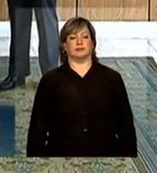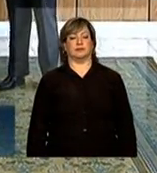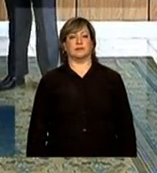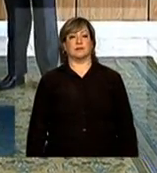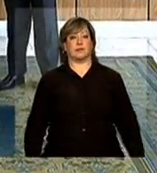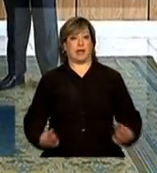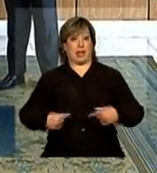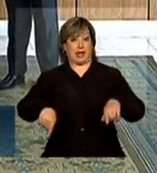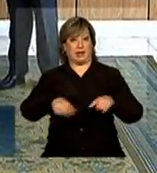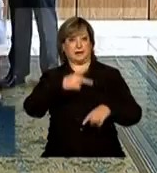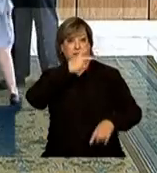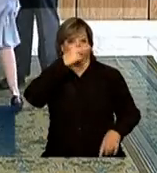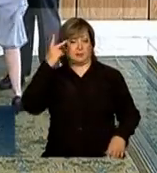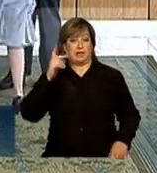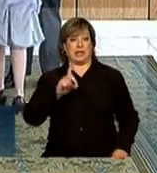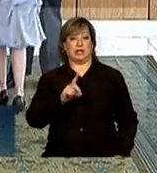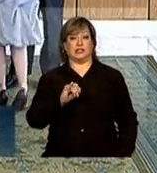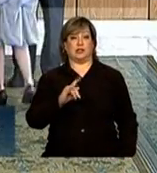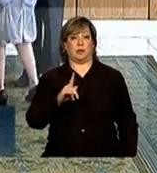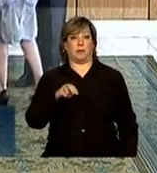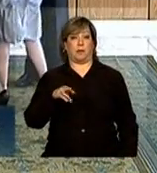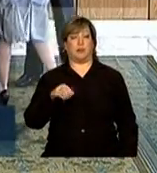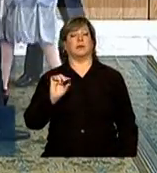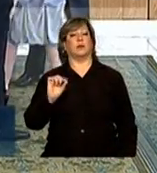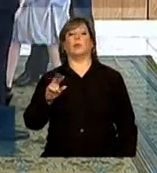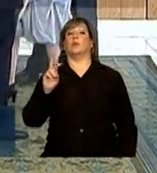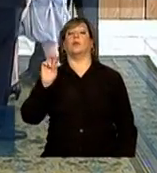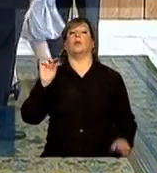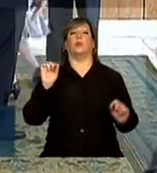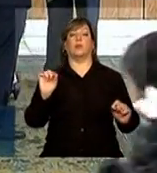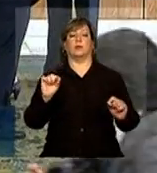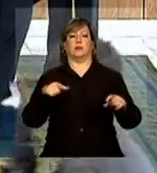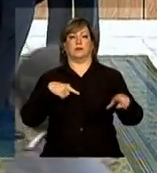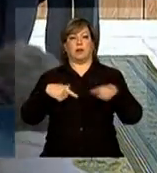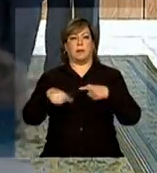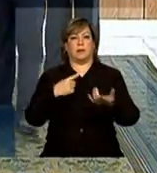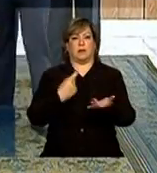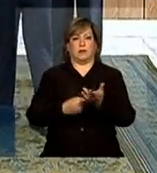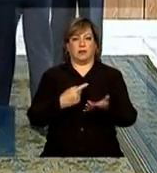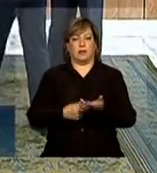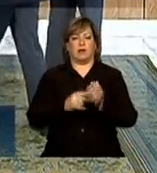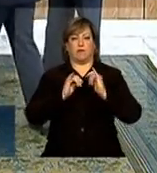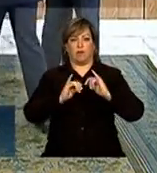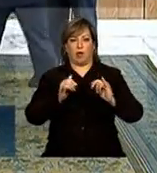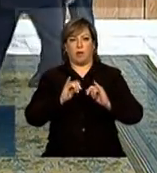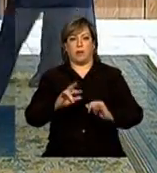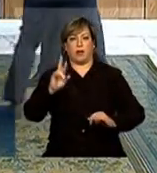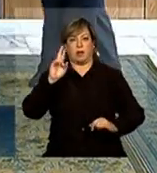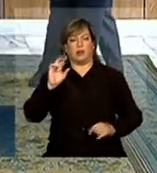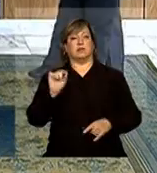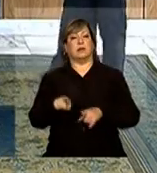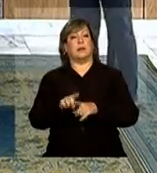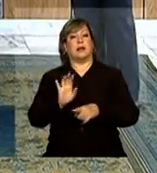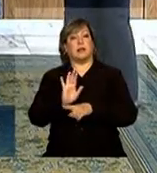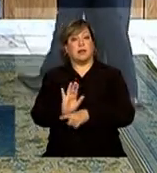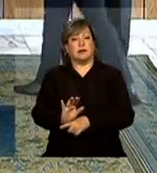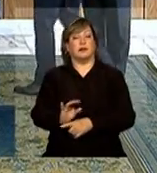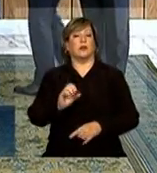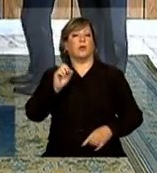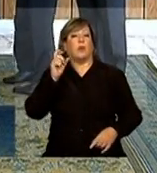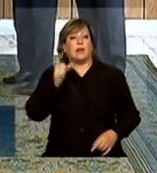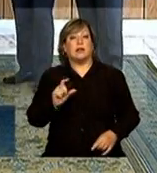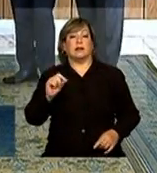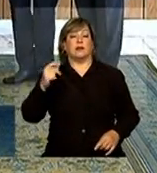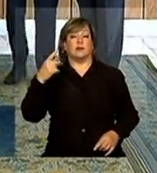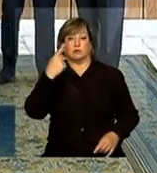Esses diplomatas têm a tarefa de negociar, de informar, de representar, também de defender os interesses de seus países